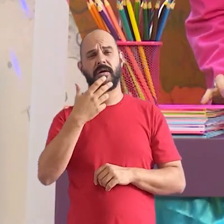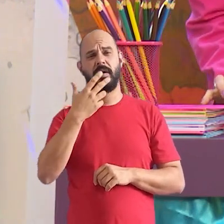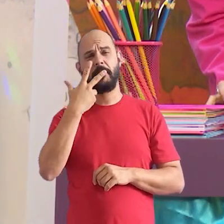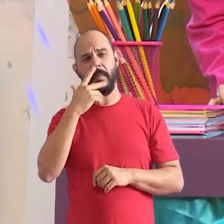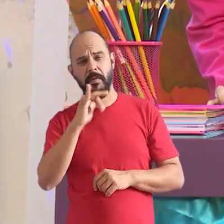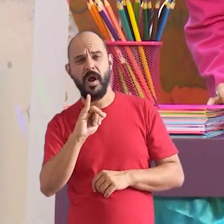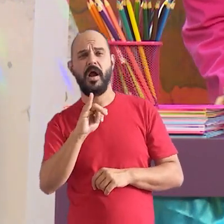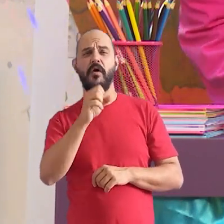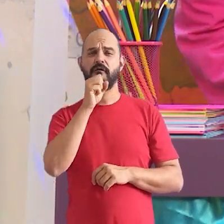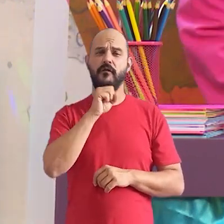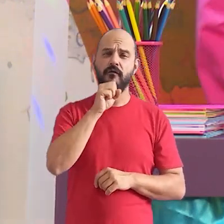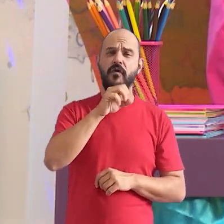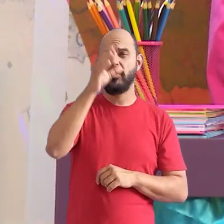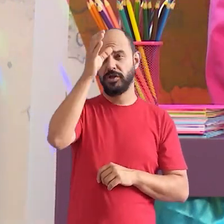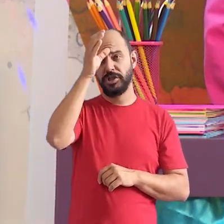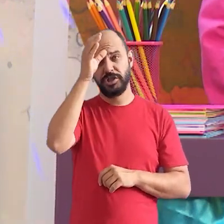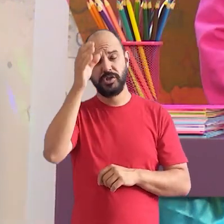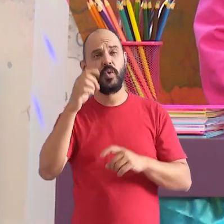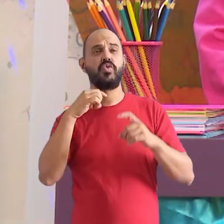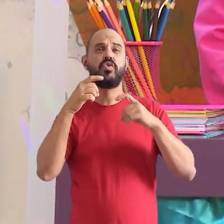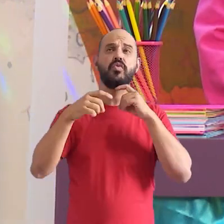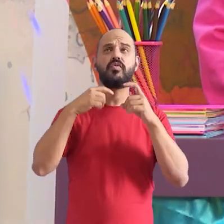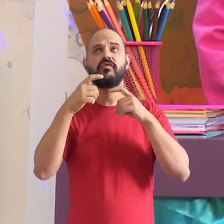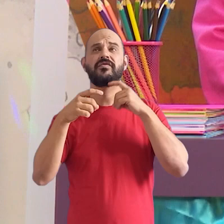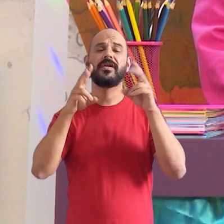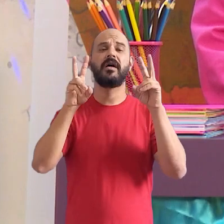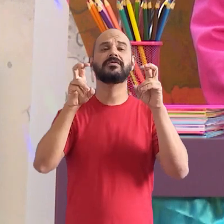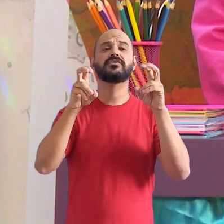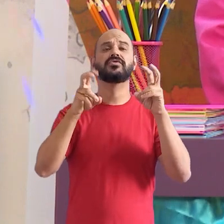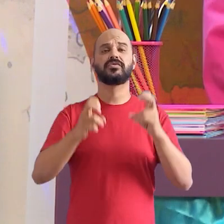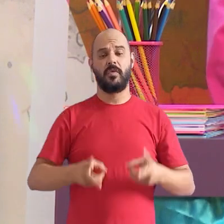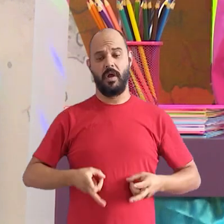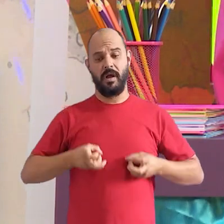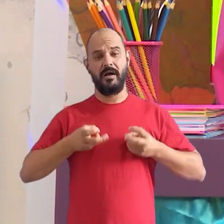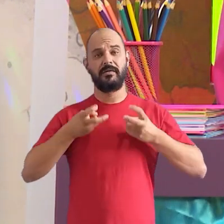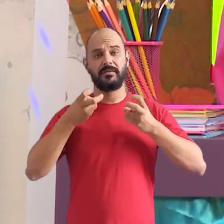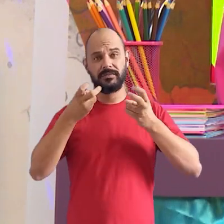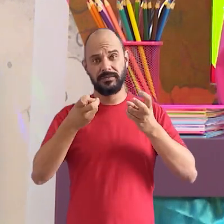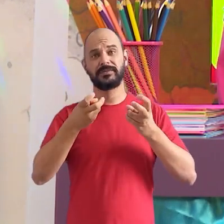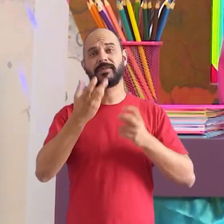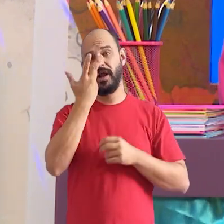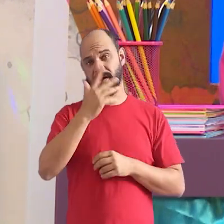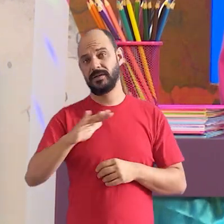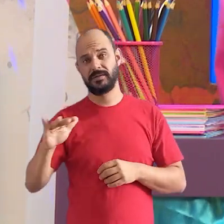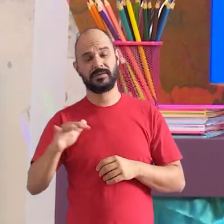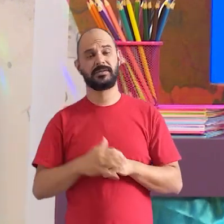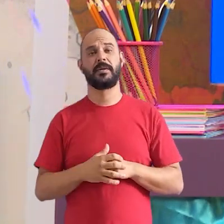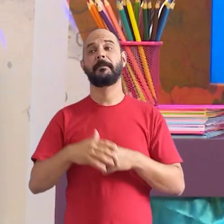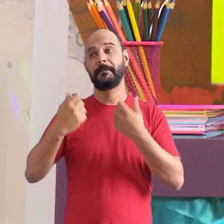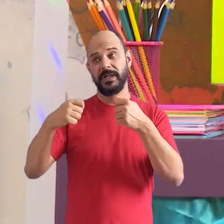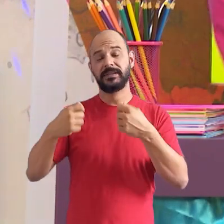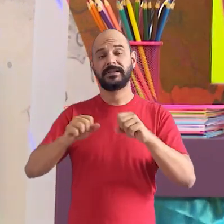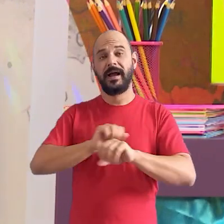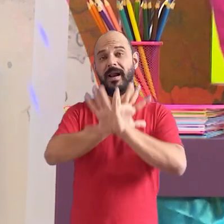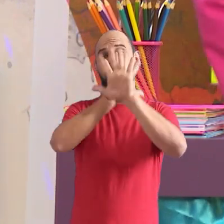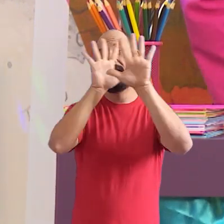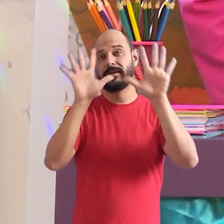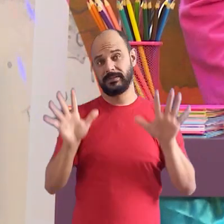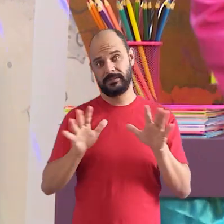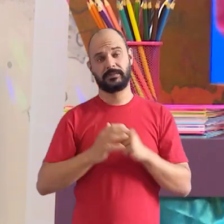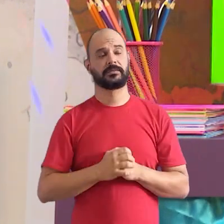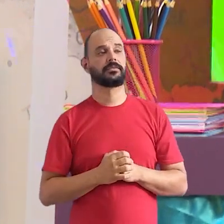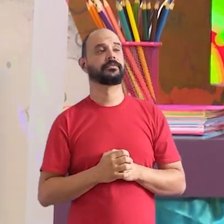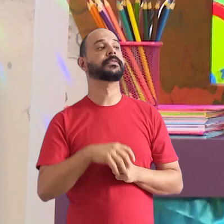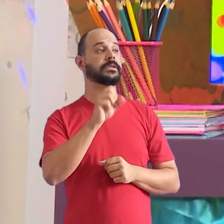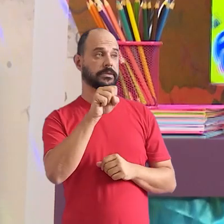titio, que tem muitas dúvidas sobre os sinais e sintomas do câncer infanto-juvenil. E esse assunto não pode ser um mistério. Não pode mesmo,